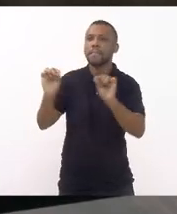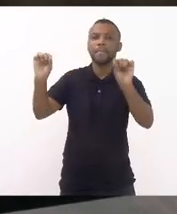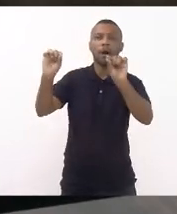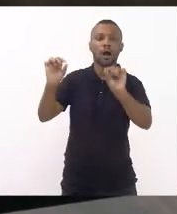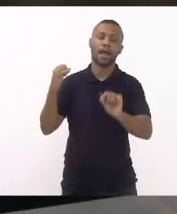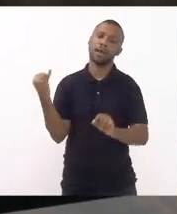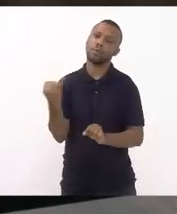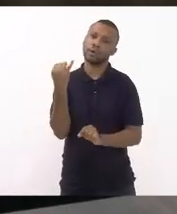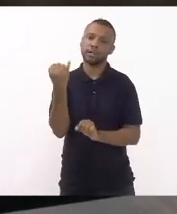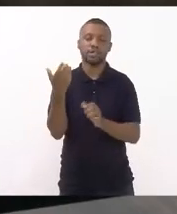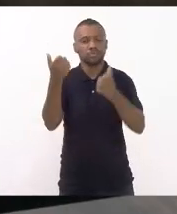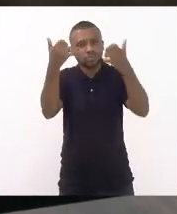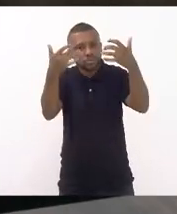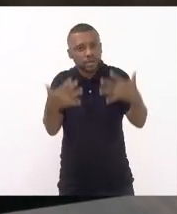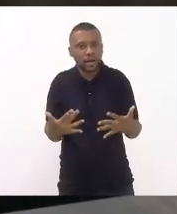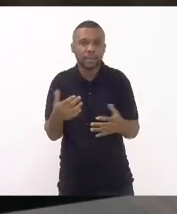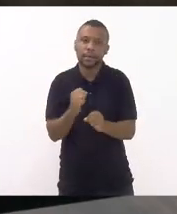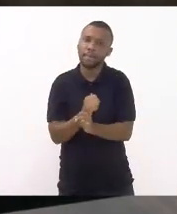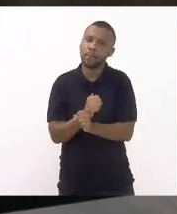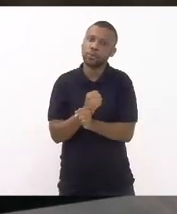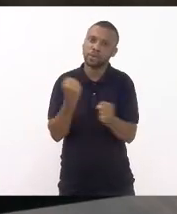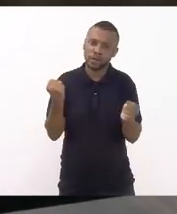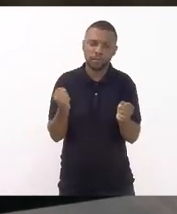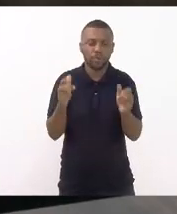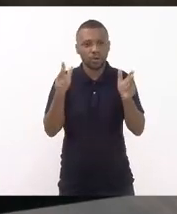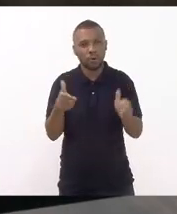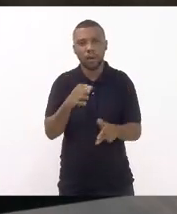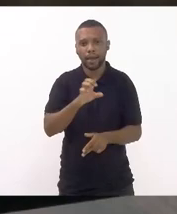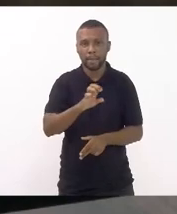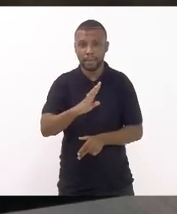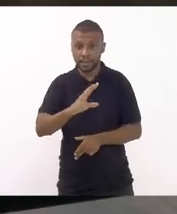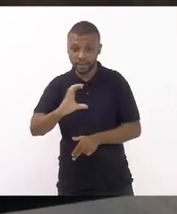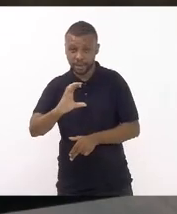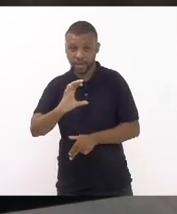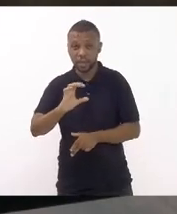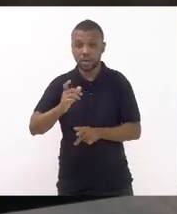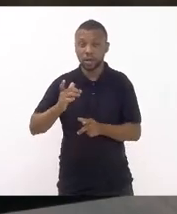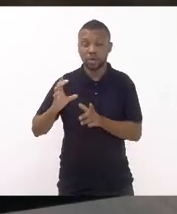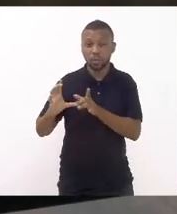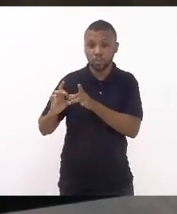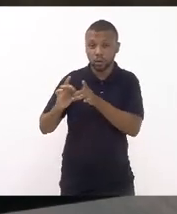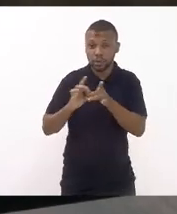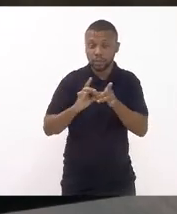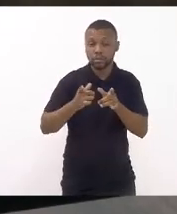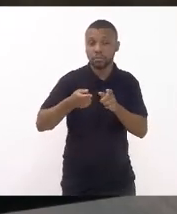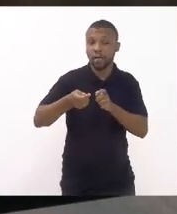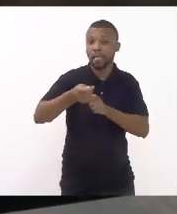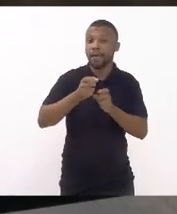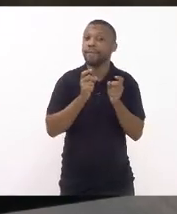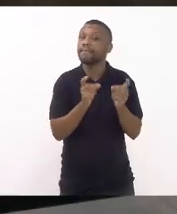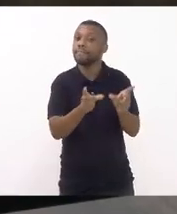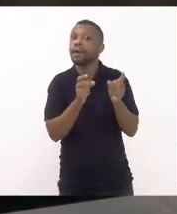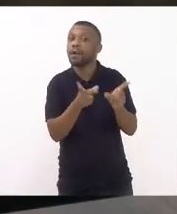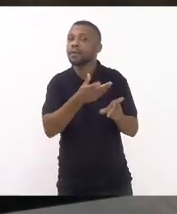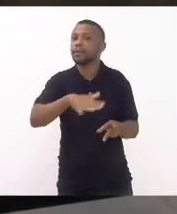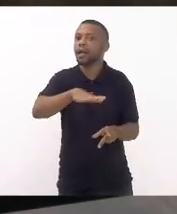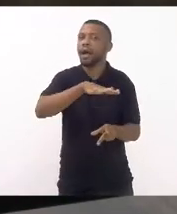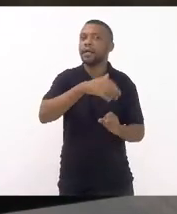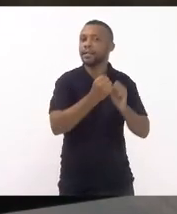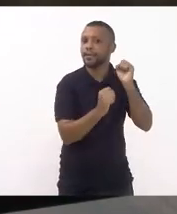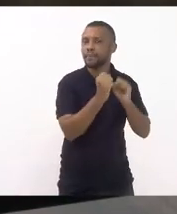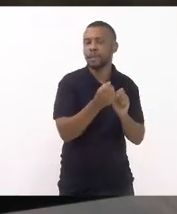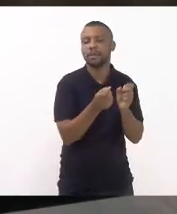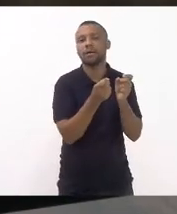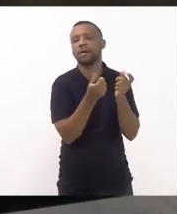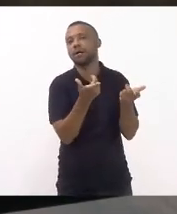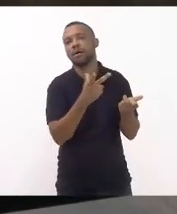destacar que não é possível, como pretende a EBC, no contexto da privatização da comunicação pública, simplesmente desligar os